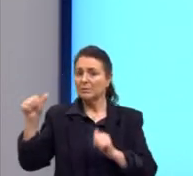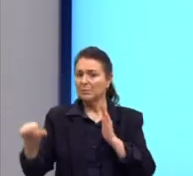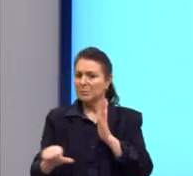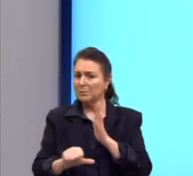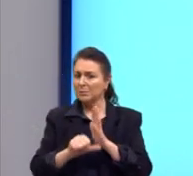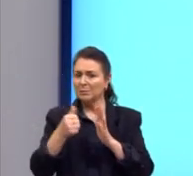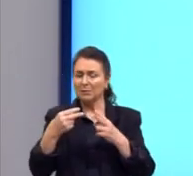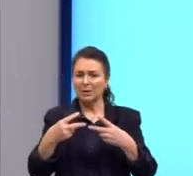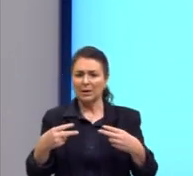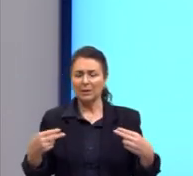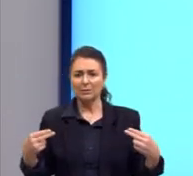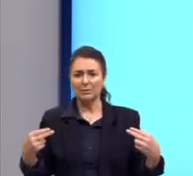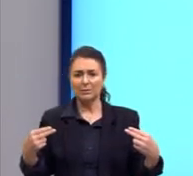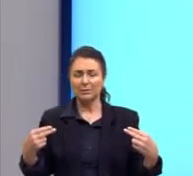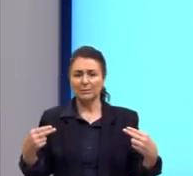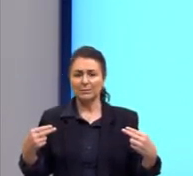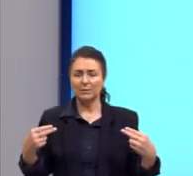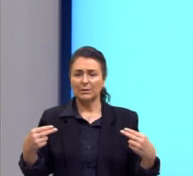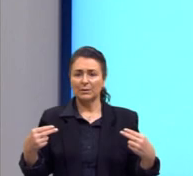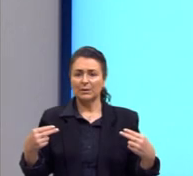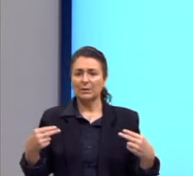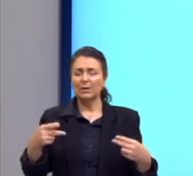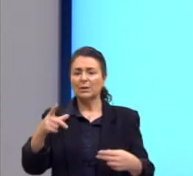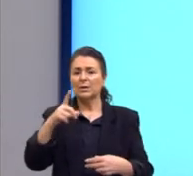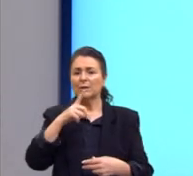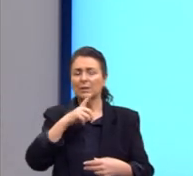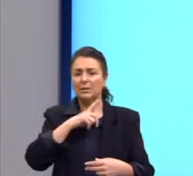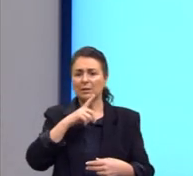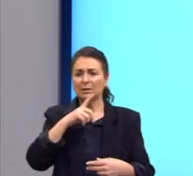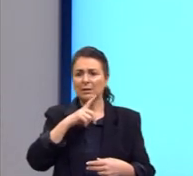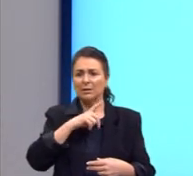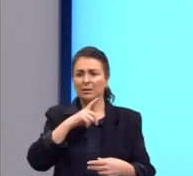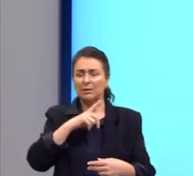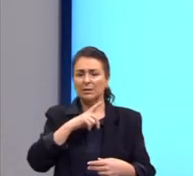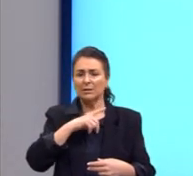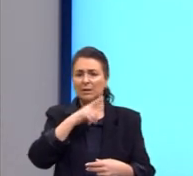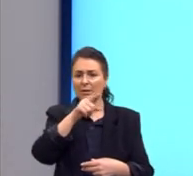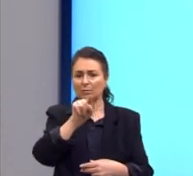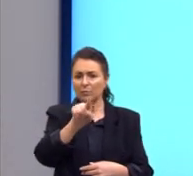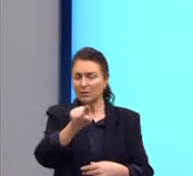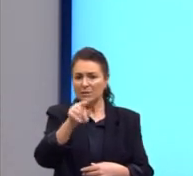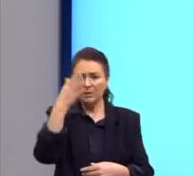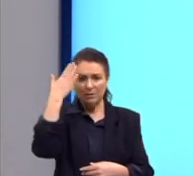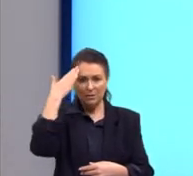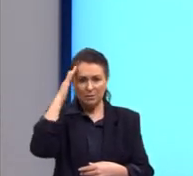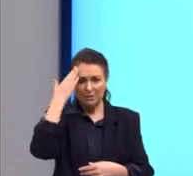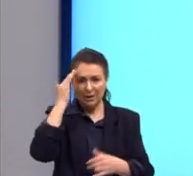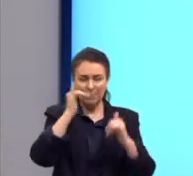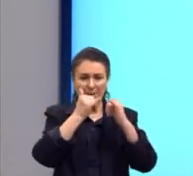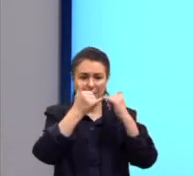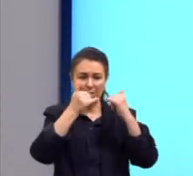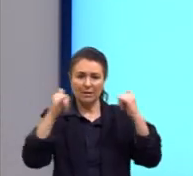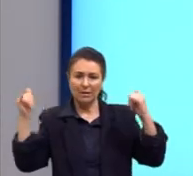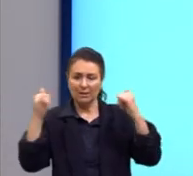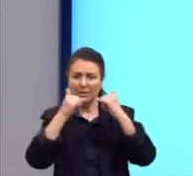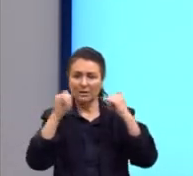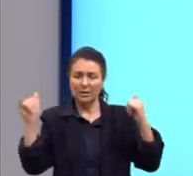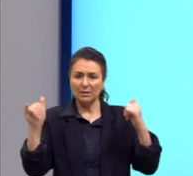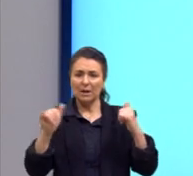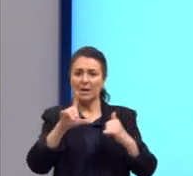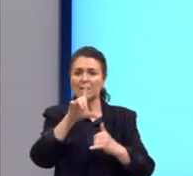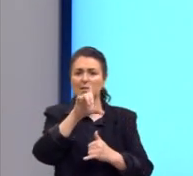coisa né eu eu vou ter né Vocês não sabem nessa minha rede elétrica é